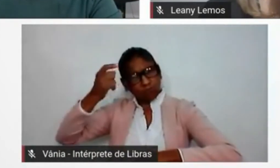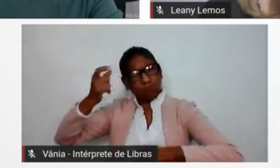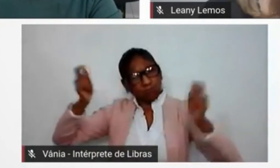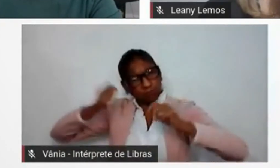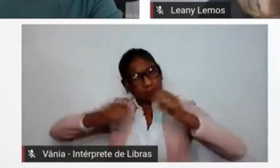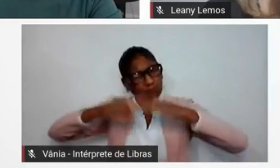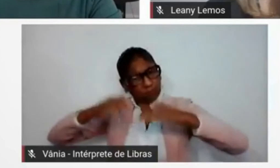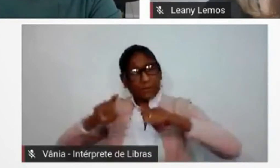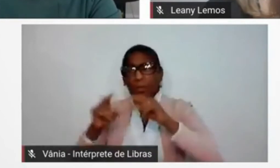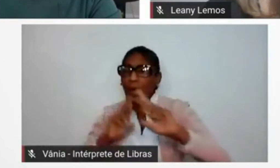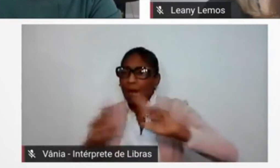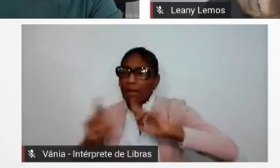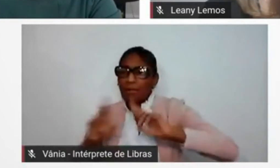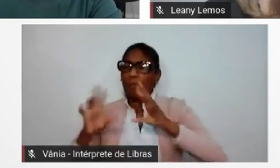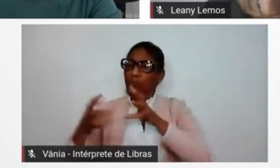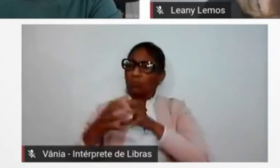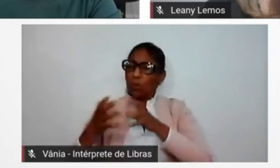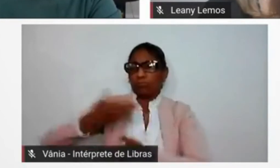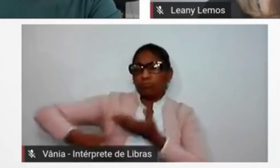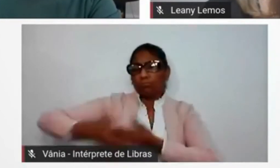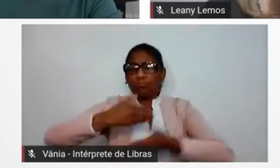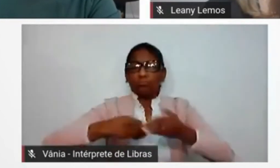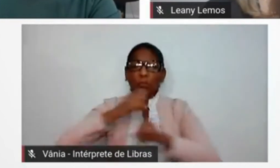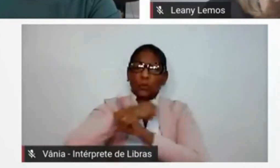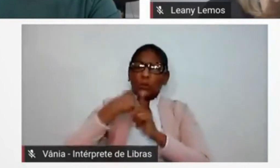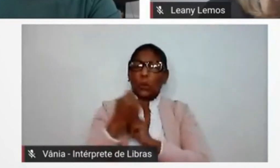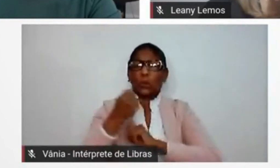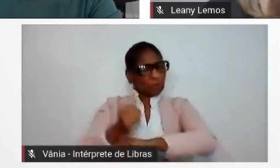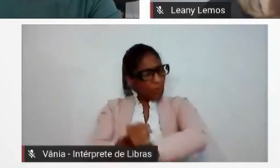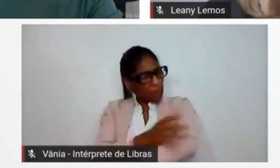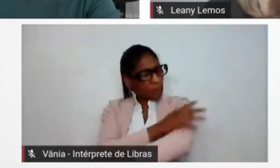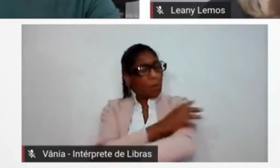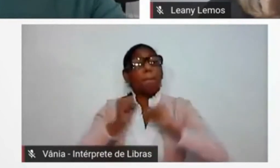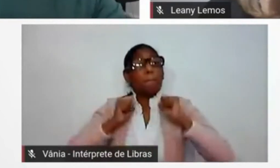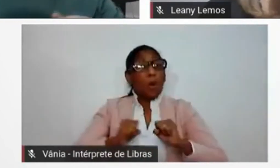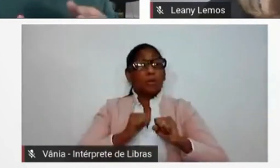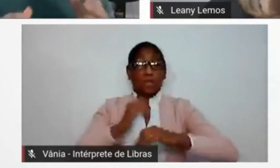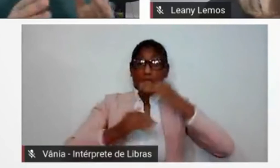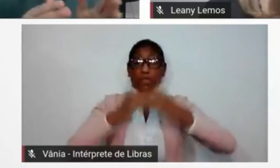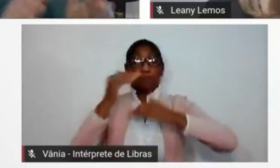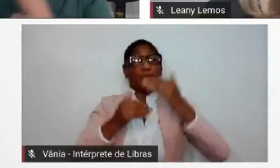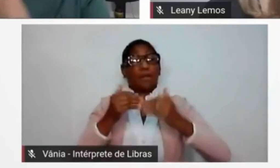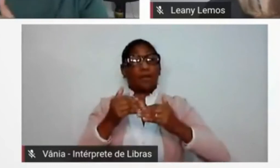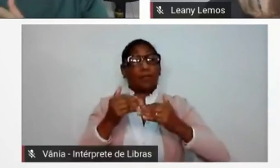de relacionamentos, de capacidade socioemocional seja desenvolvida.